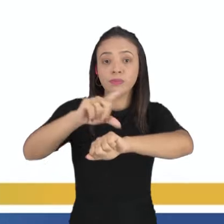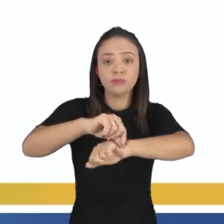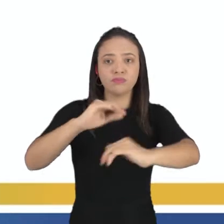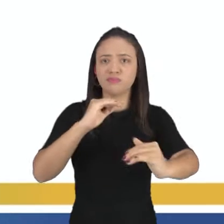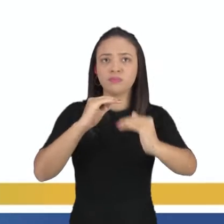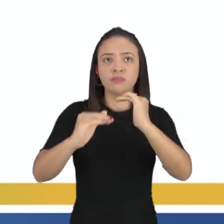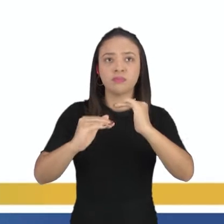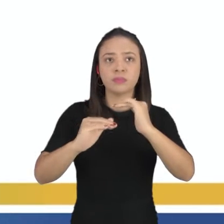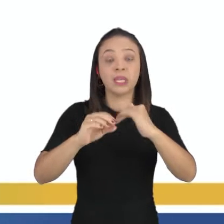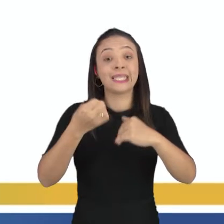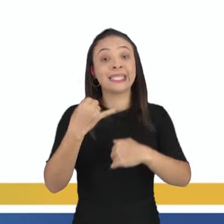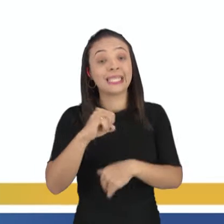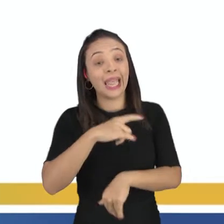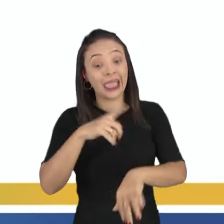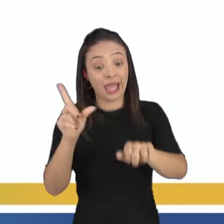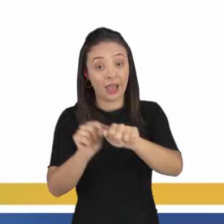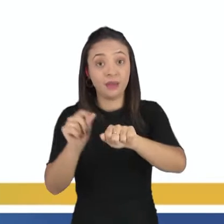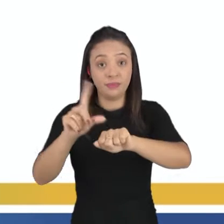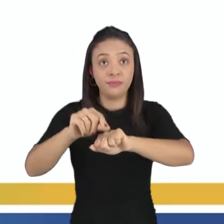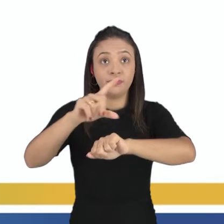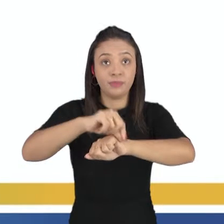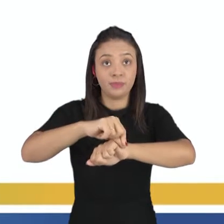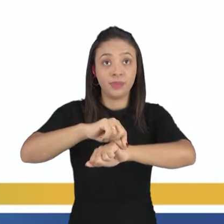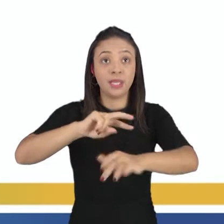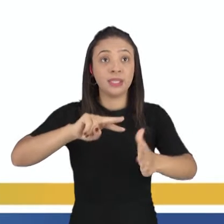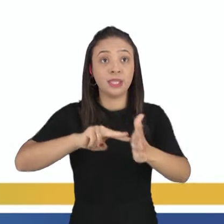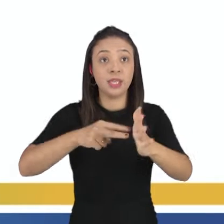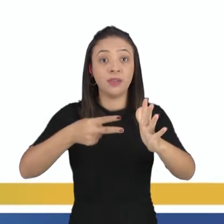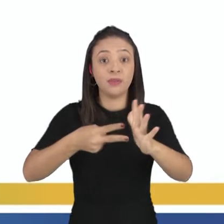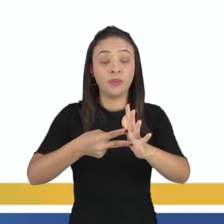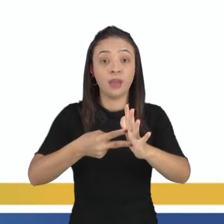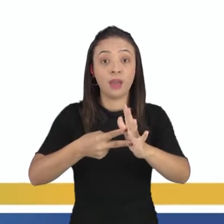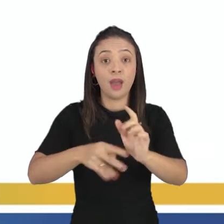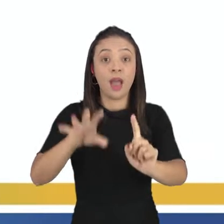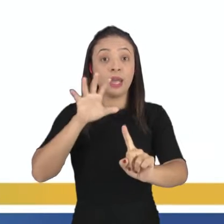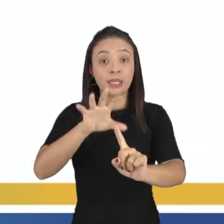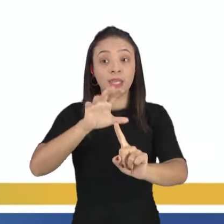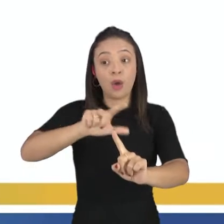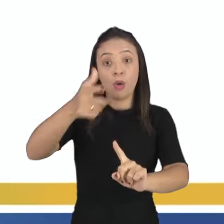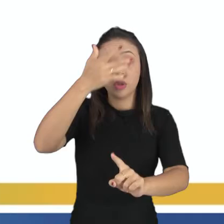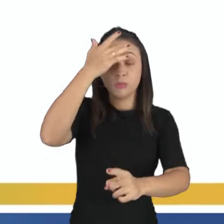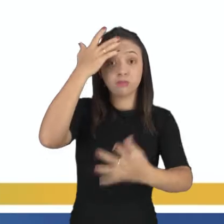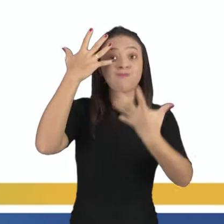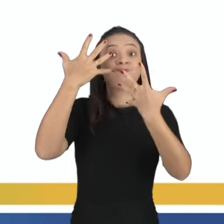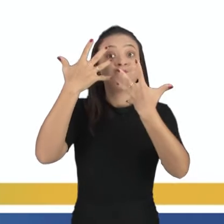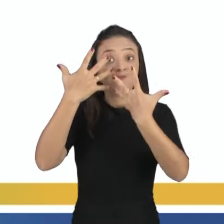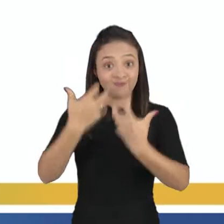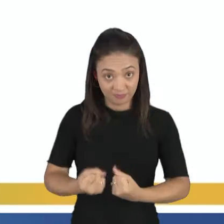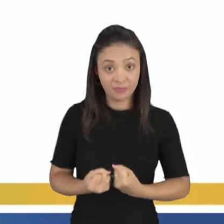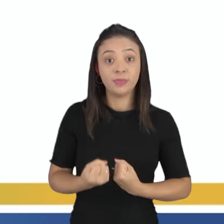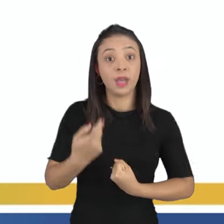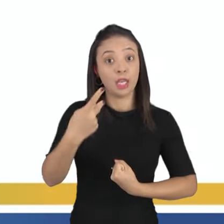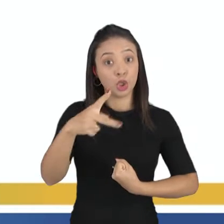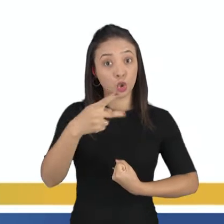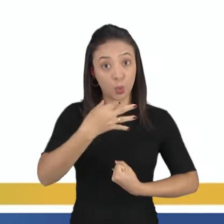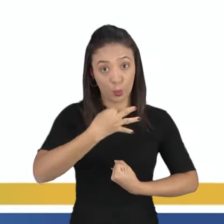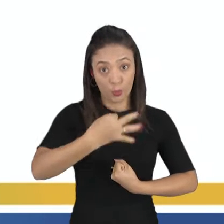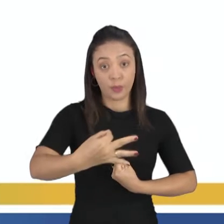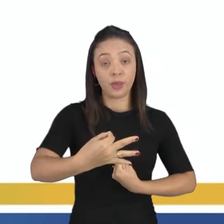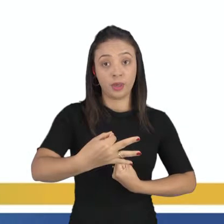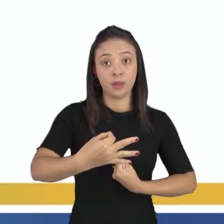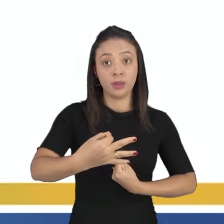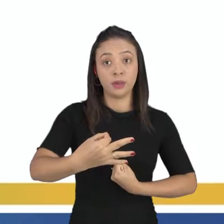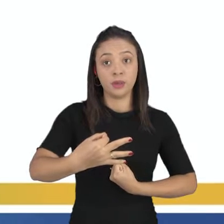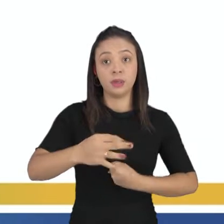Contra-argumentação. Se nós temos argumentação, que é o ato de convencer, persuadir alguém que a sua ideia é